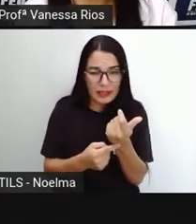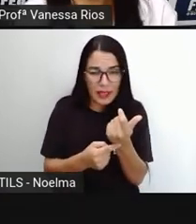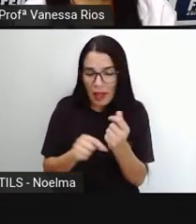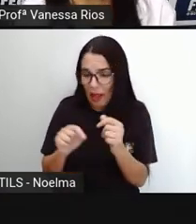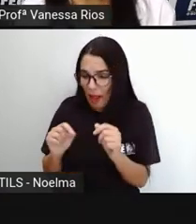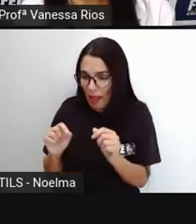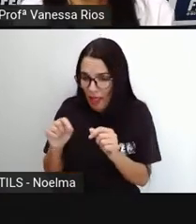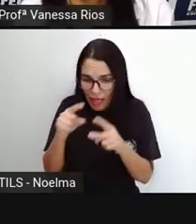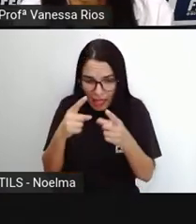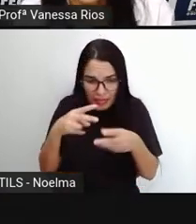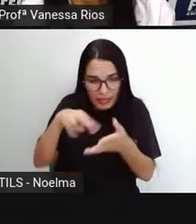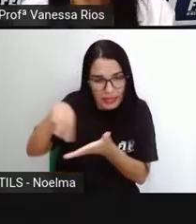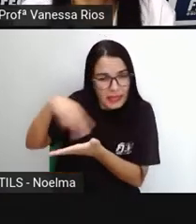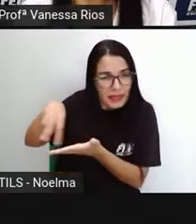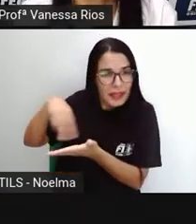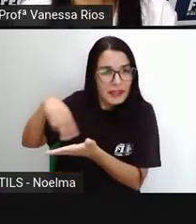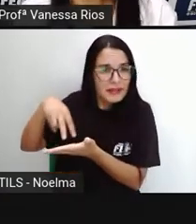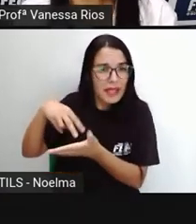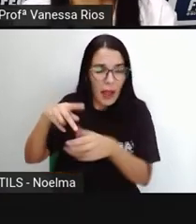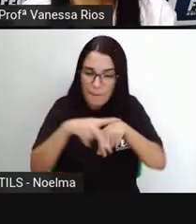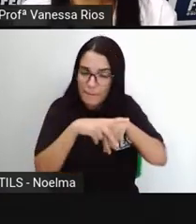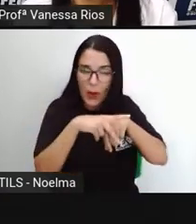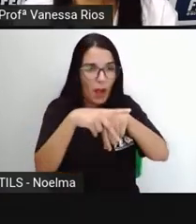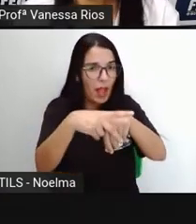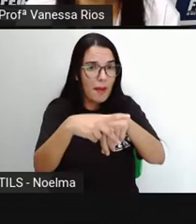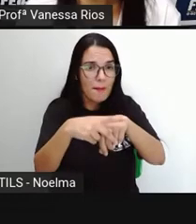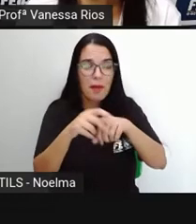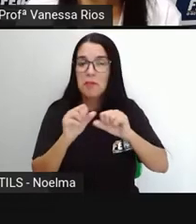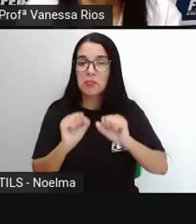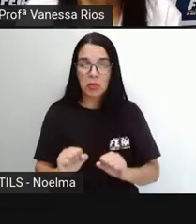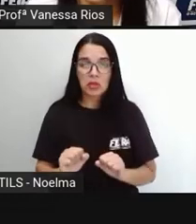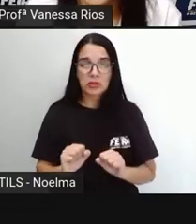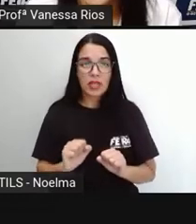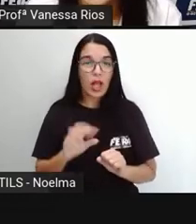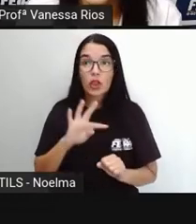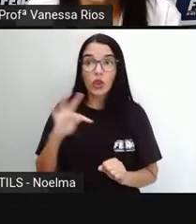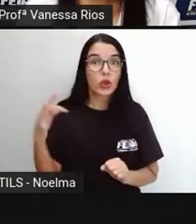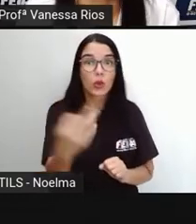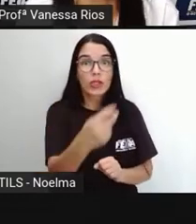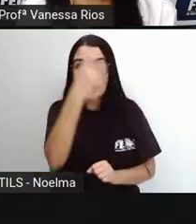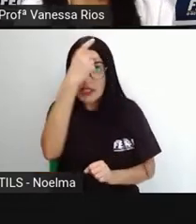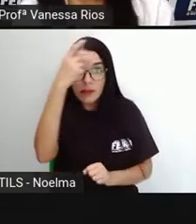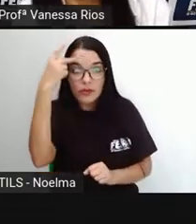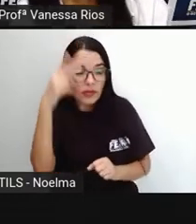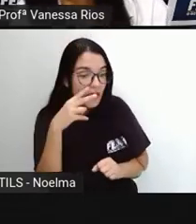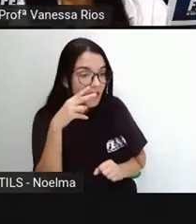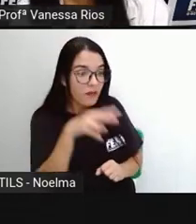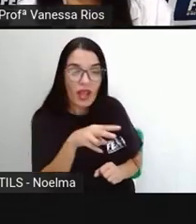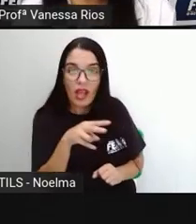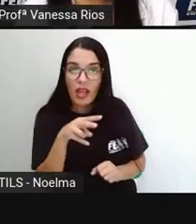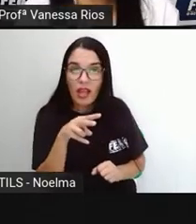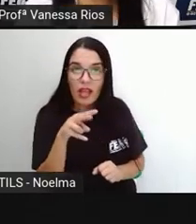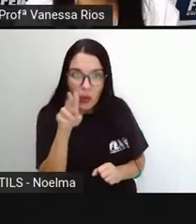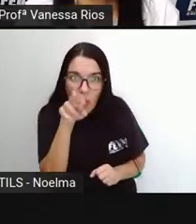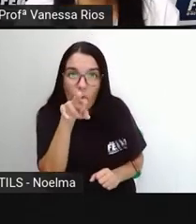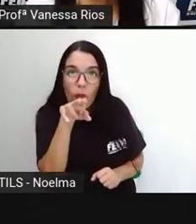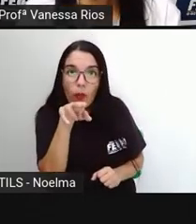mesmo poema, dependendo das percepções pessoais, né? De cada um, as pessoas vão enxergar